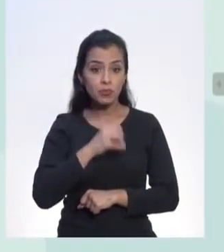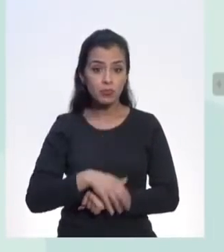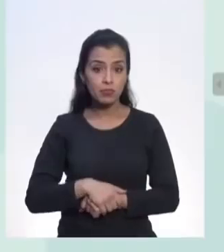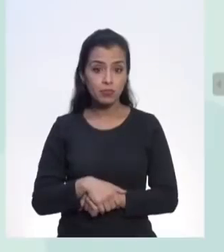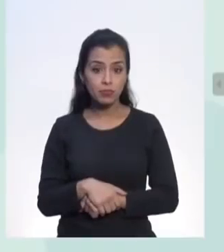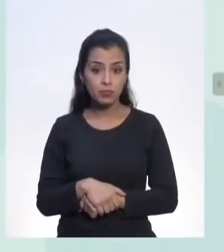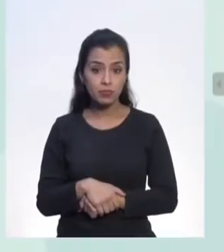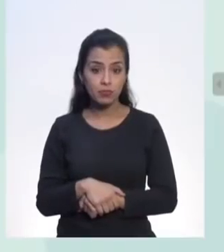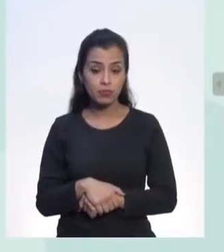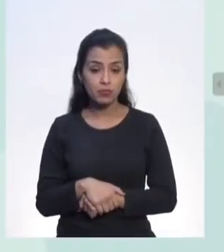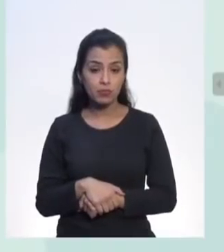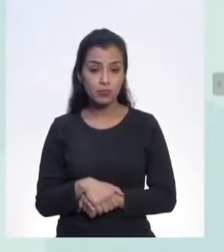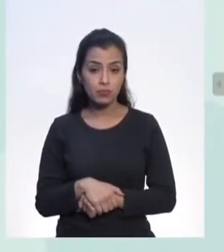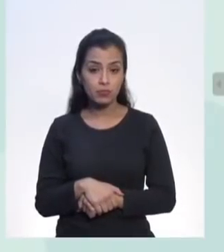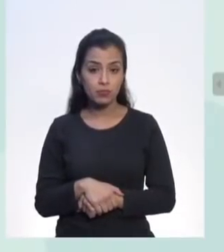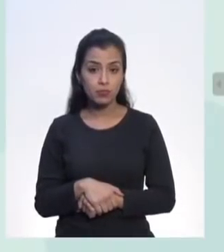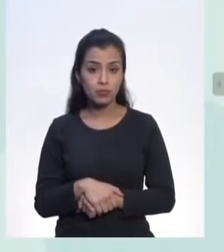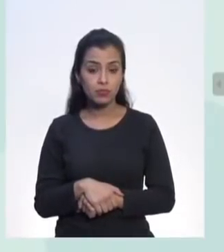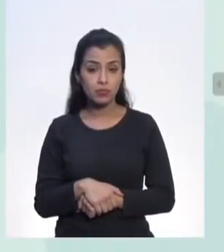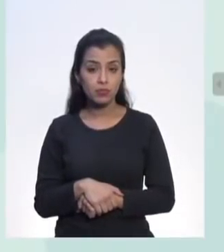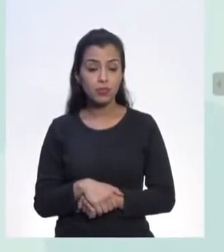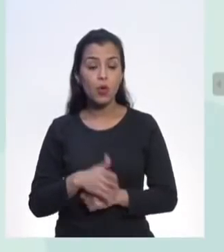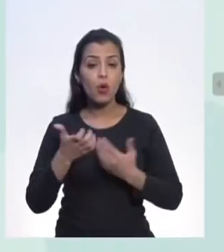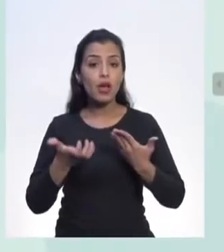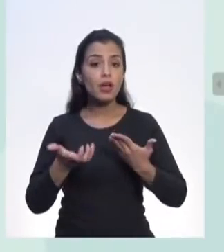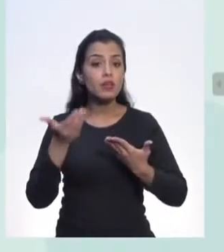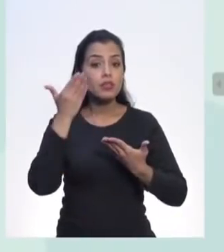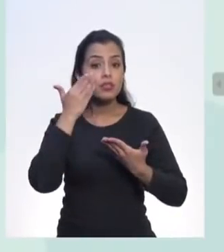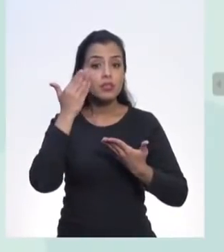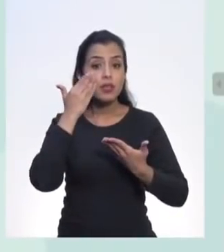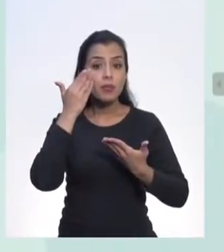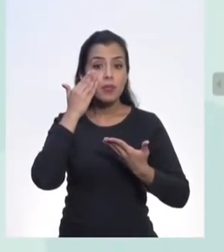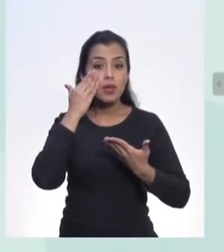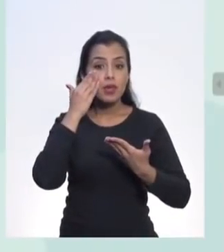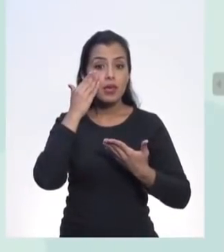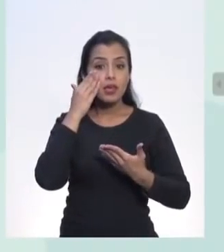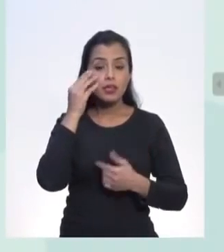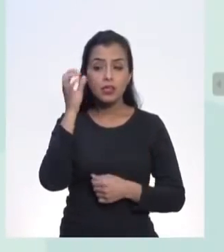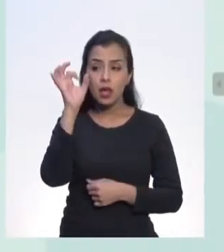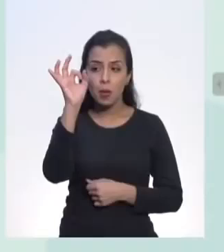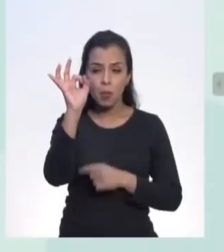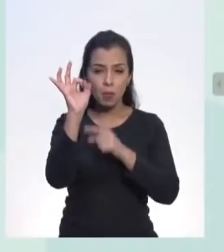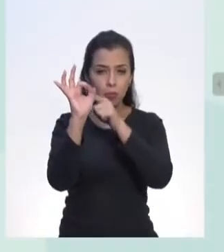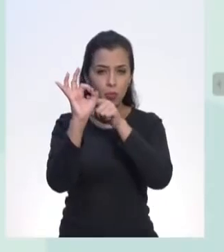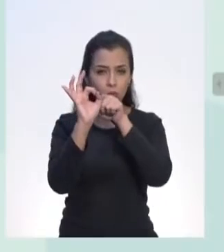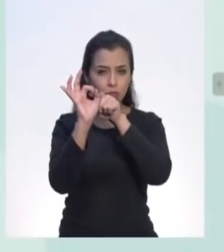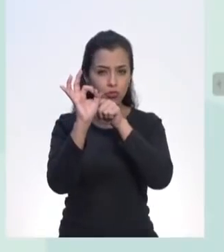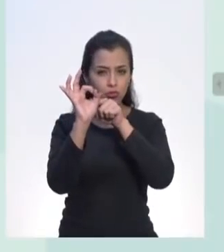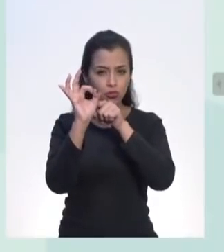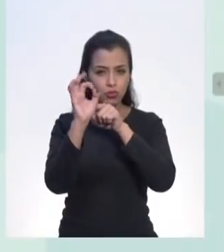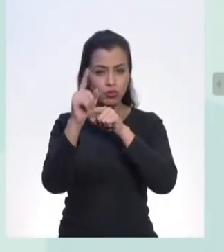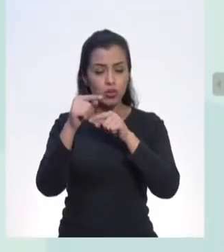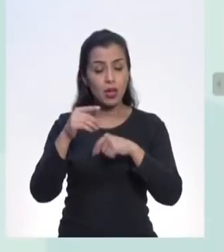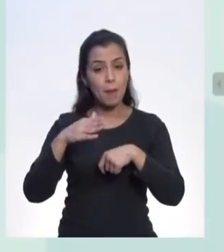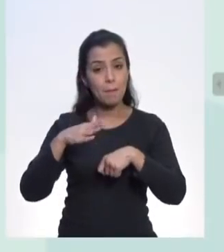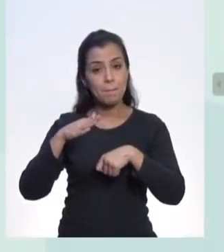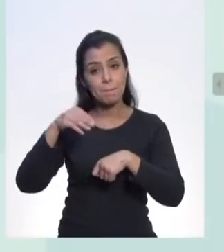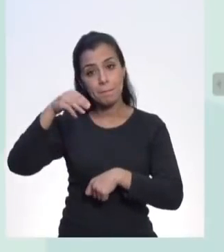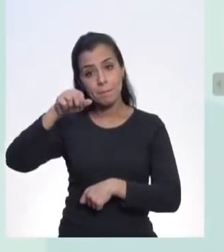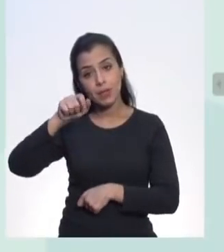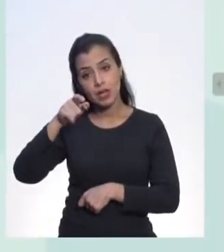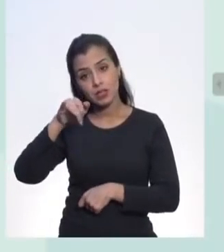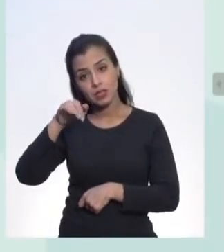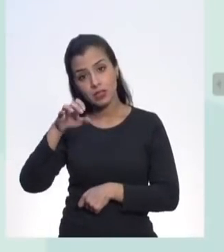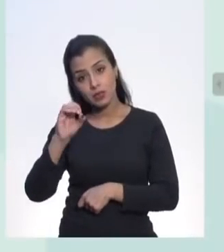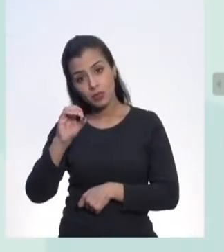é menor do que zero. Então, eu quero saber este ponto do vértice. É ponto de máximo ou de mínimo? Então,